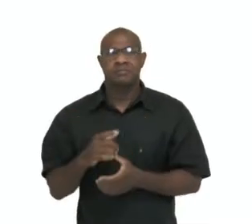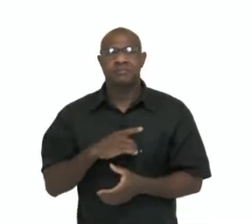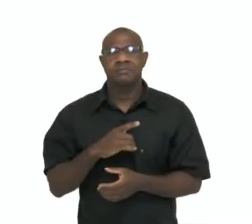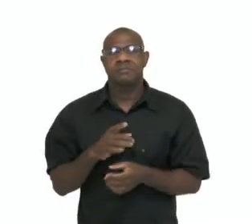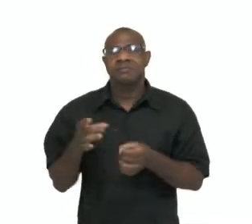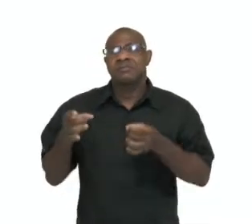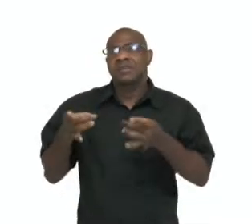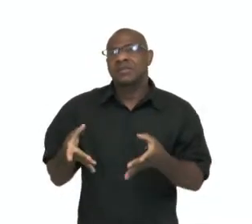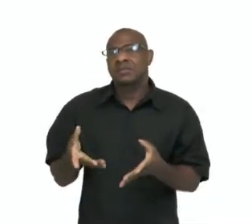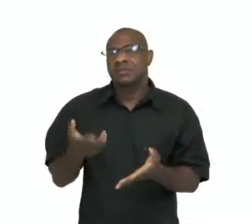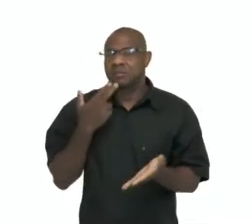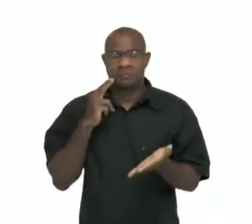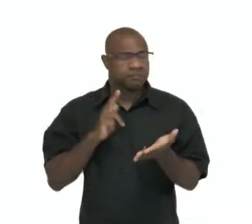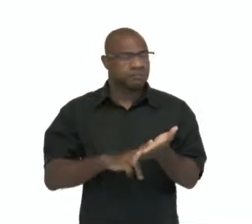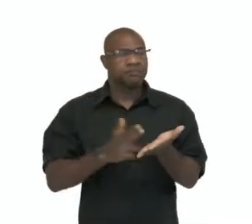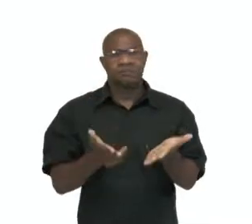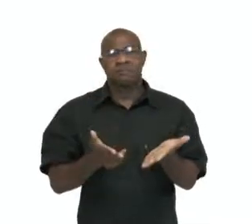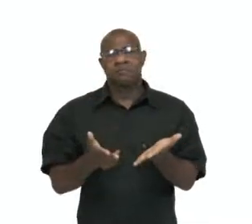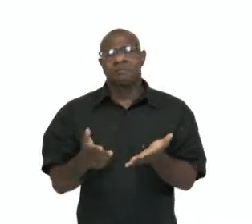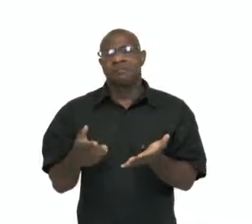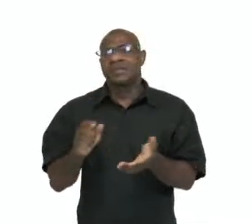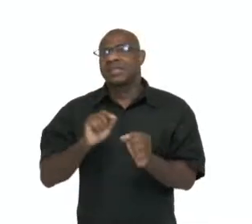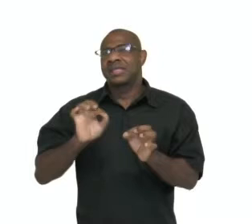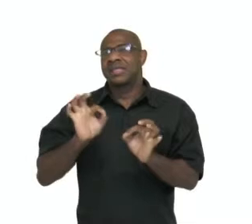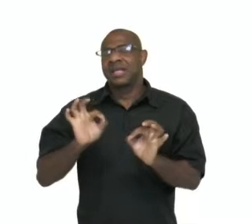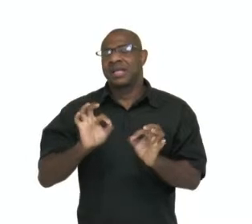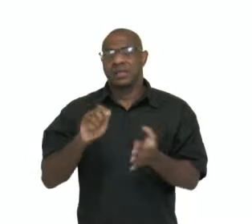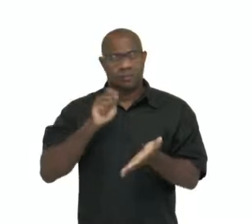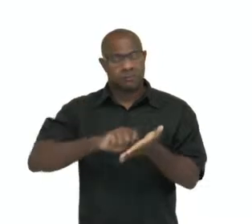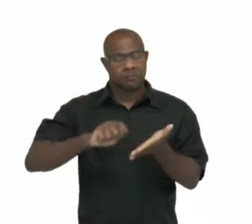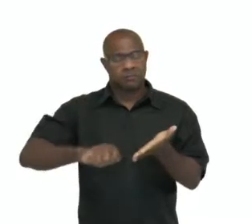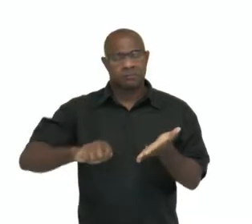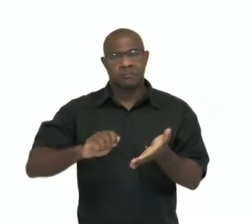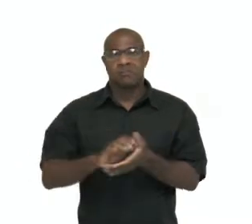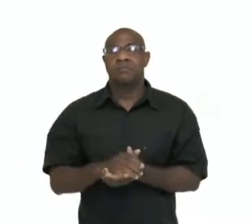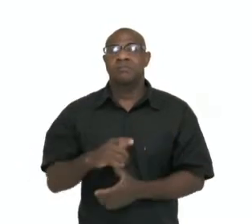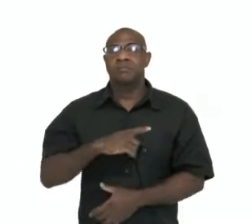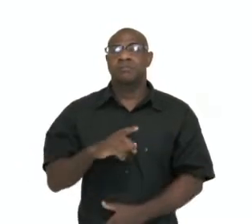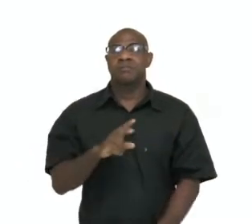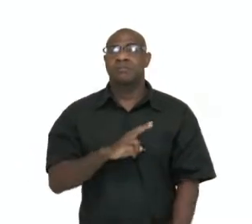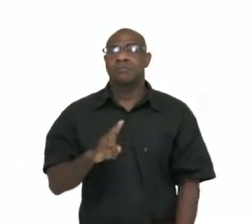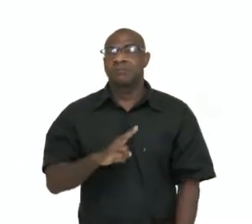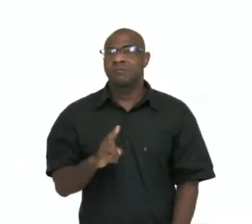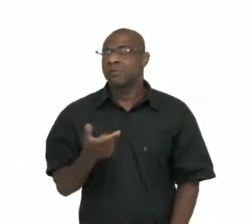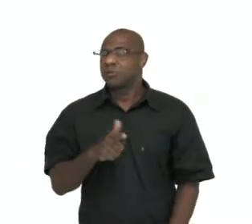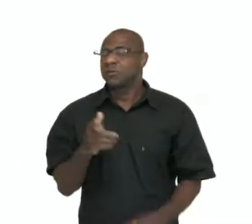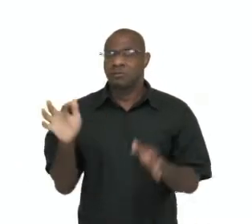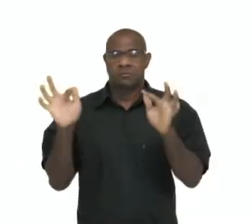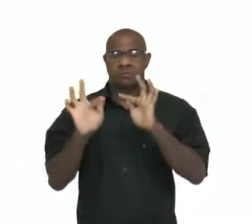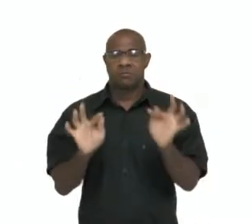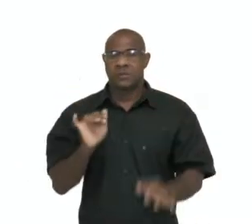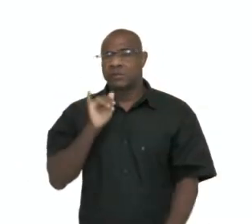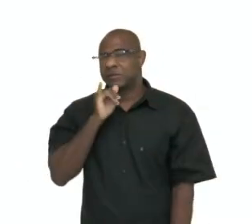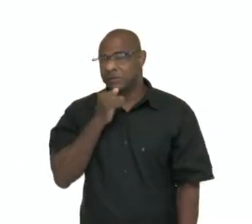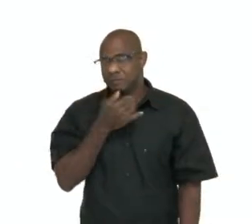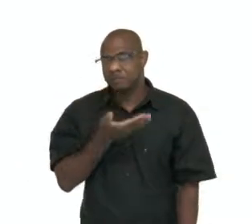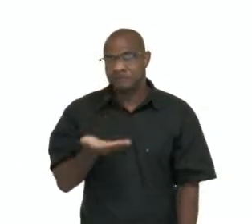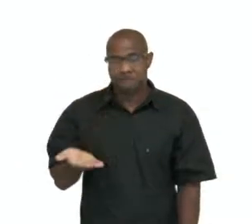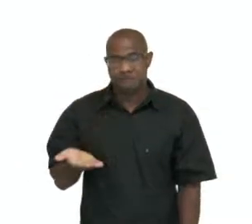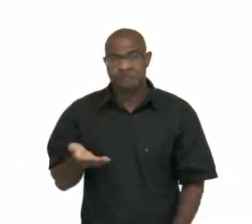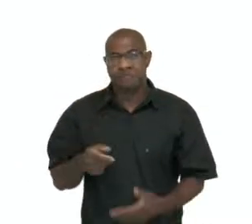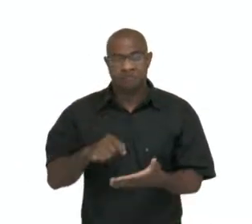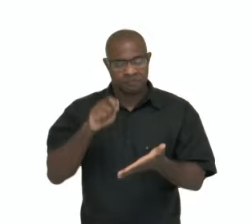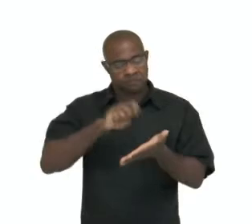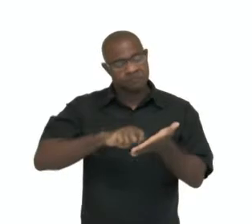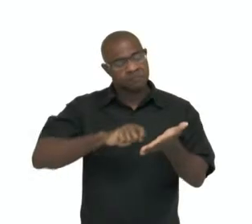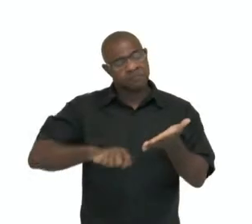cartas impressionantes, mas que nada explicam. Que foi chamado de infeliz e deslocado em relatos que